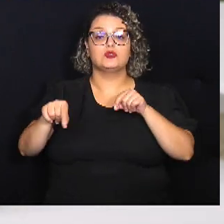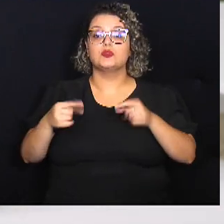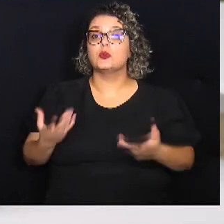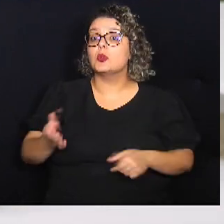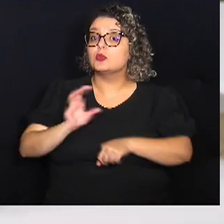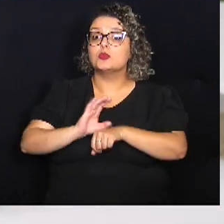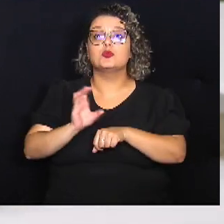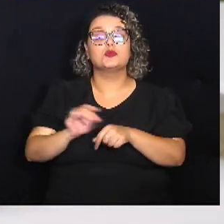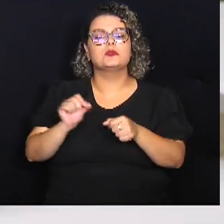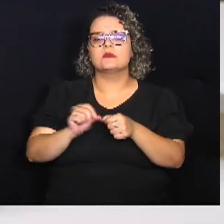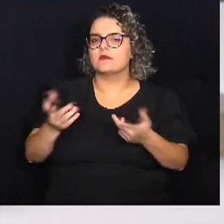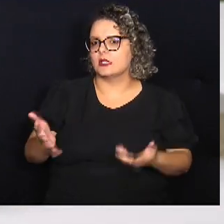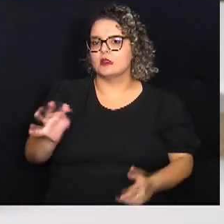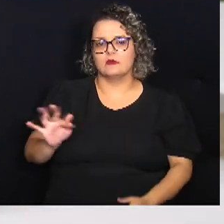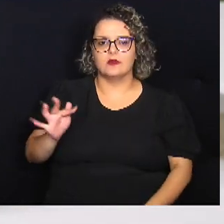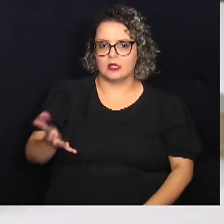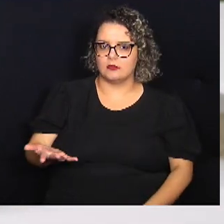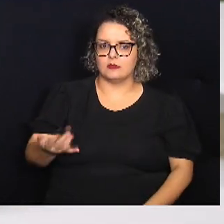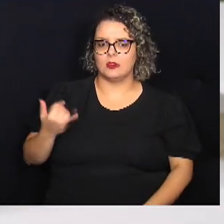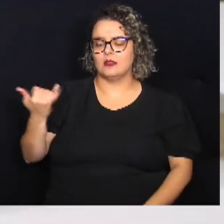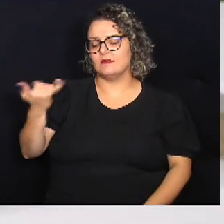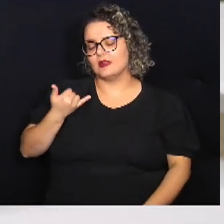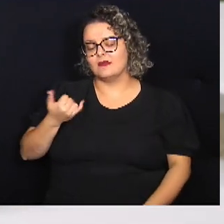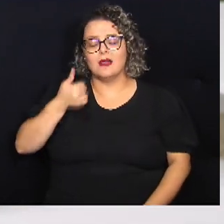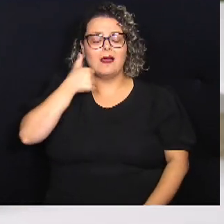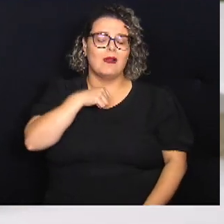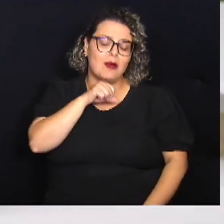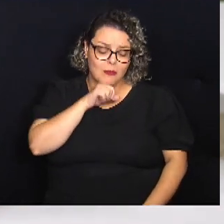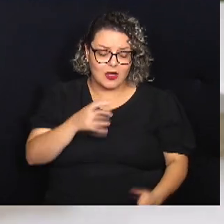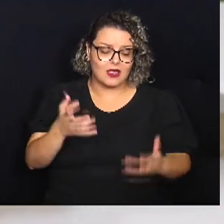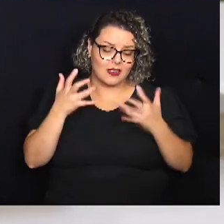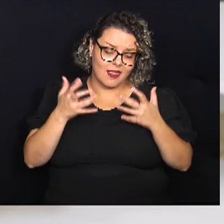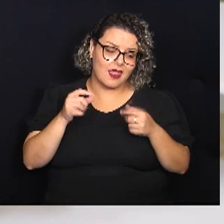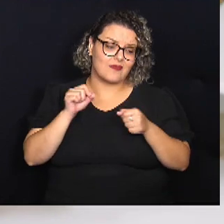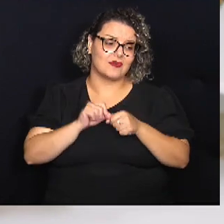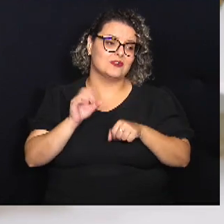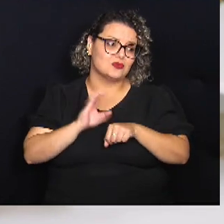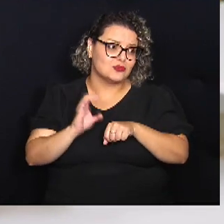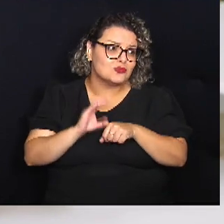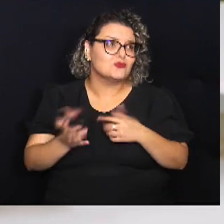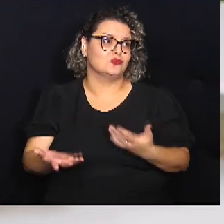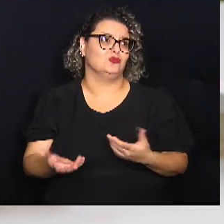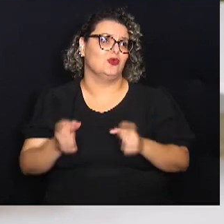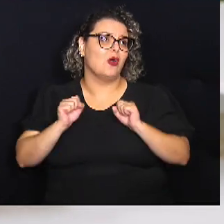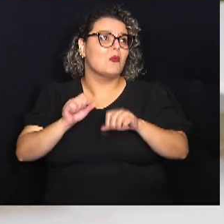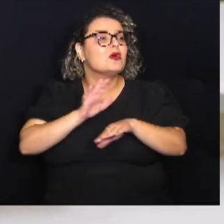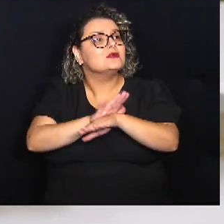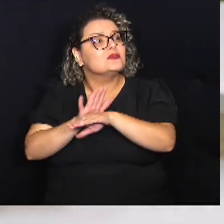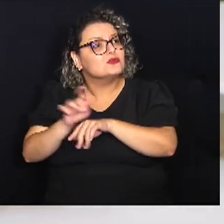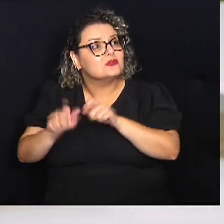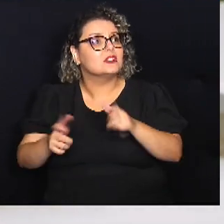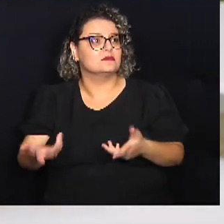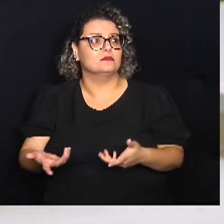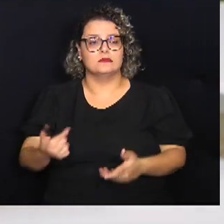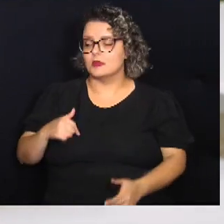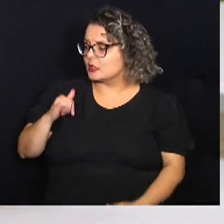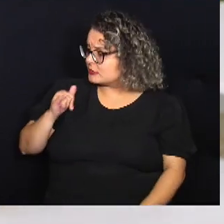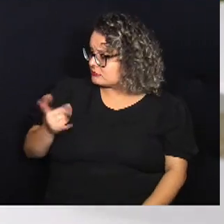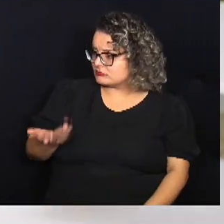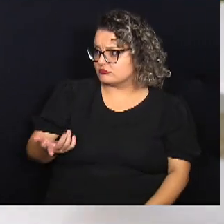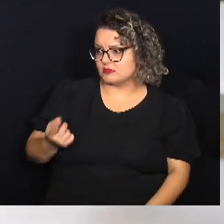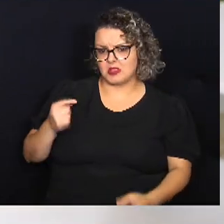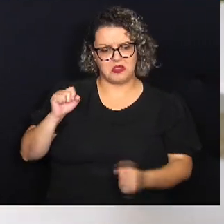que ela faria na faculdade, ela falava, mãe, eu quero fazer algum curso que eu possa ajudar as pessoas. E eu dizia, você pode